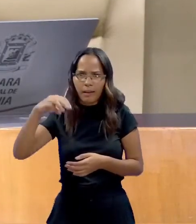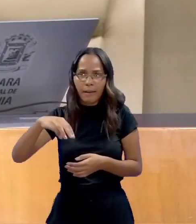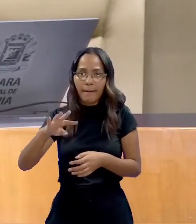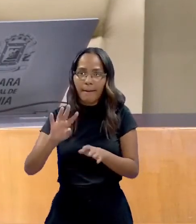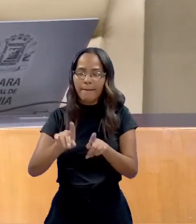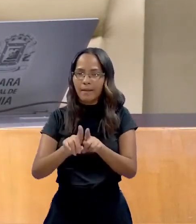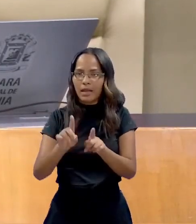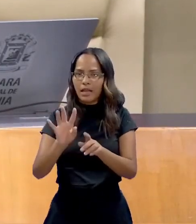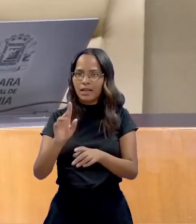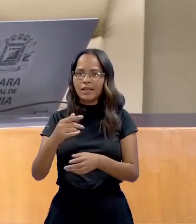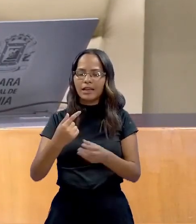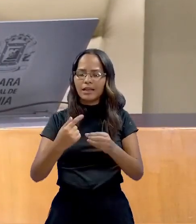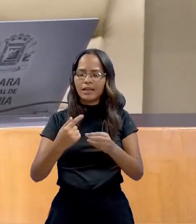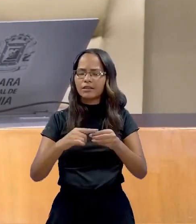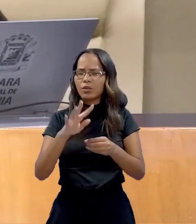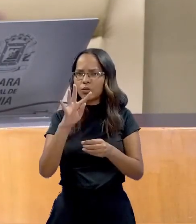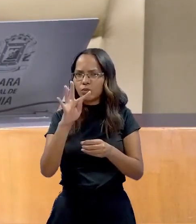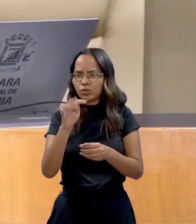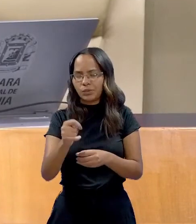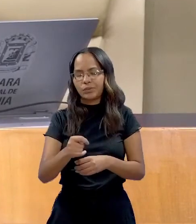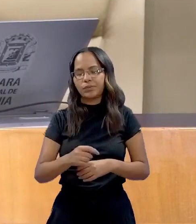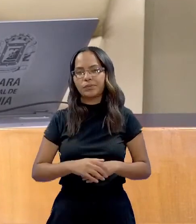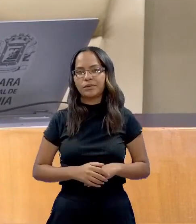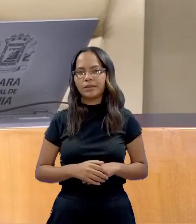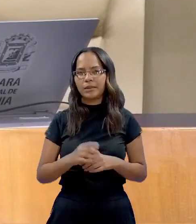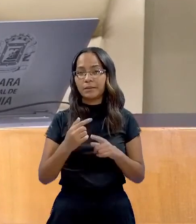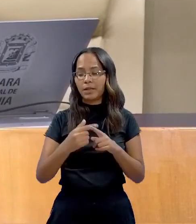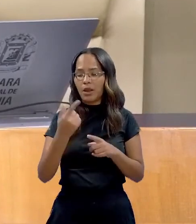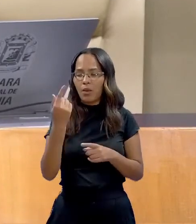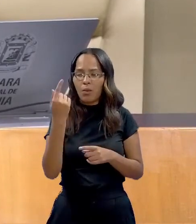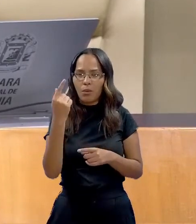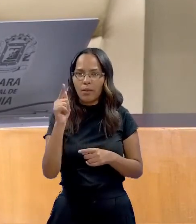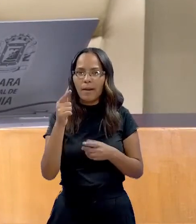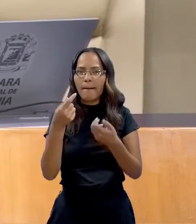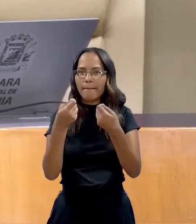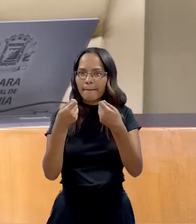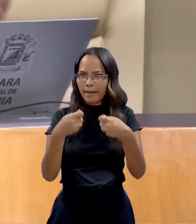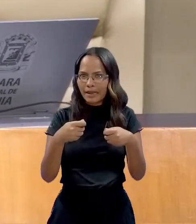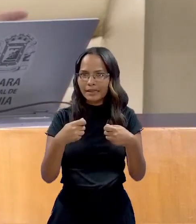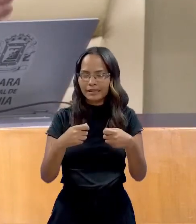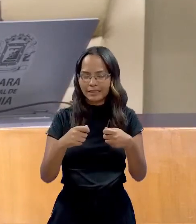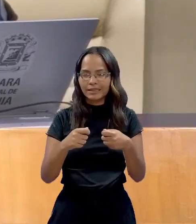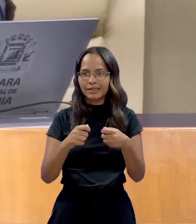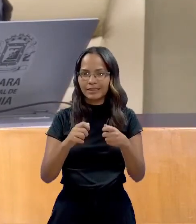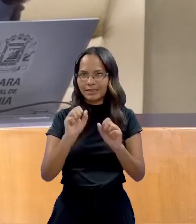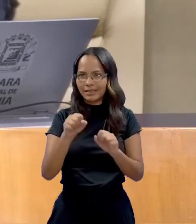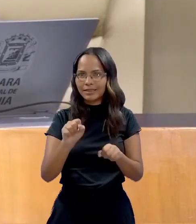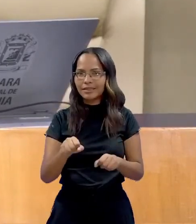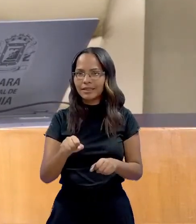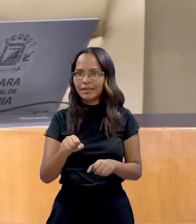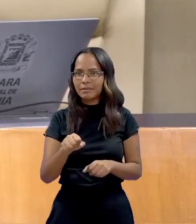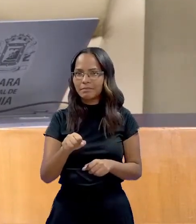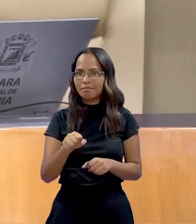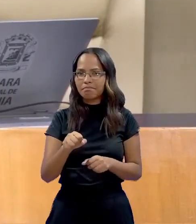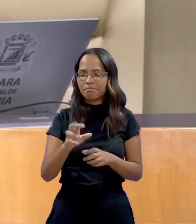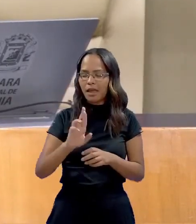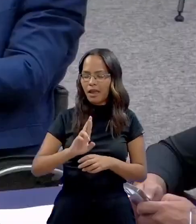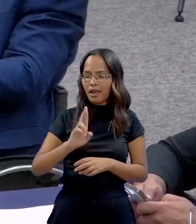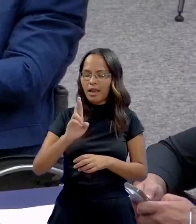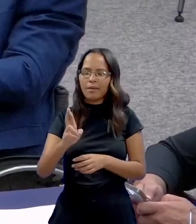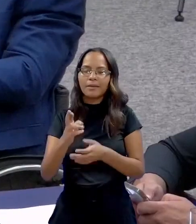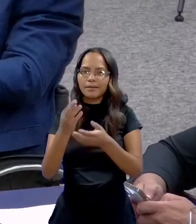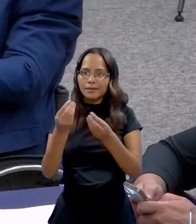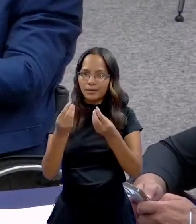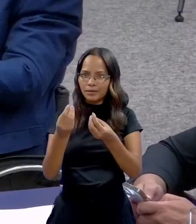cidade. Parabéns. Goiânia precisa de representantes igual a Vossa